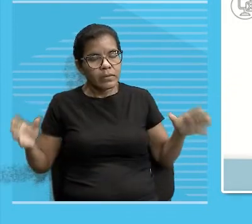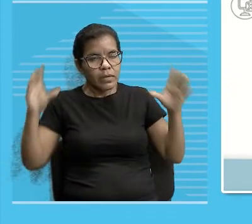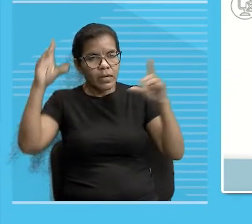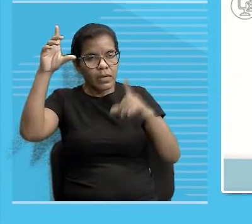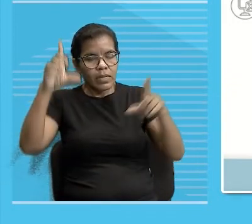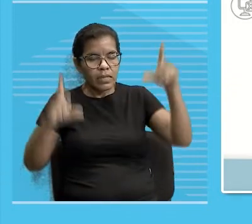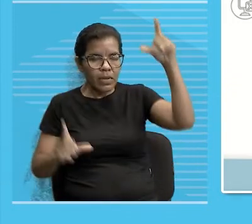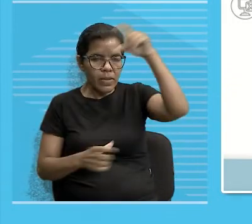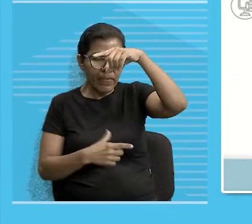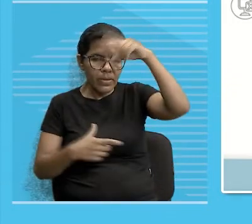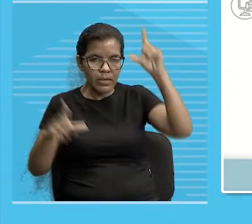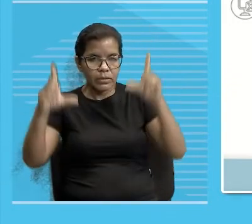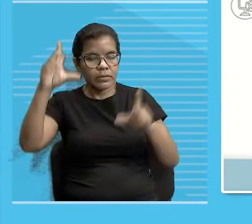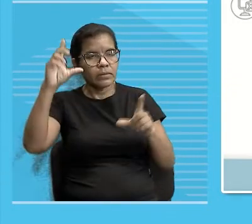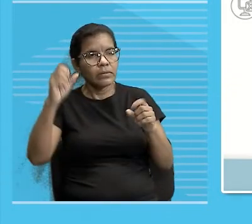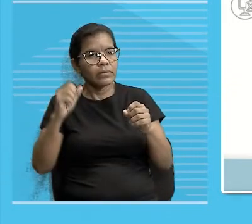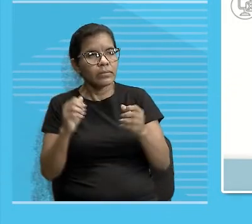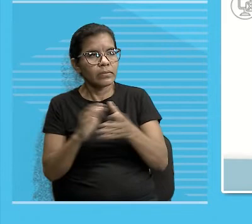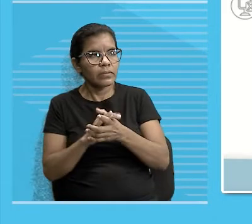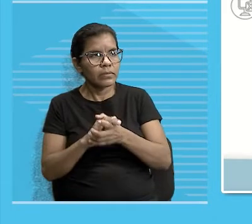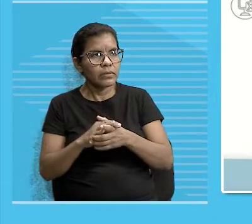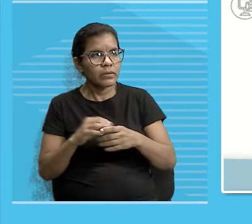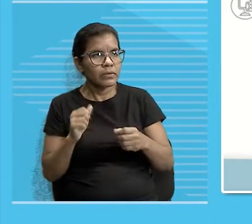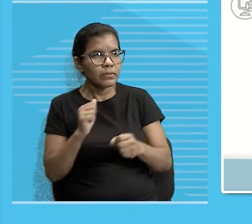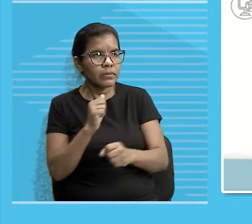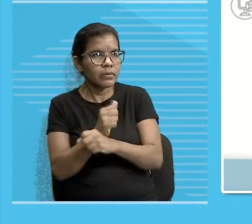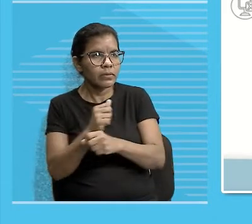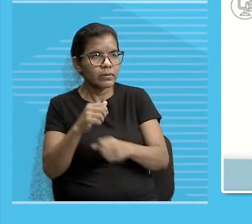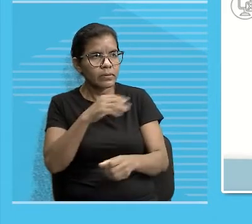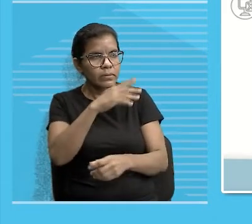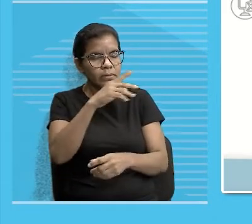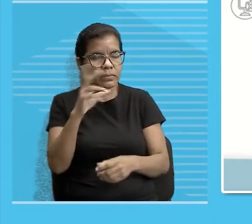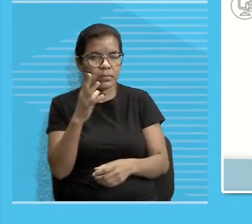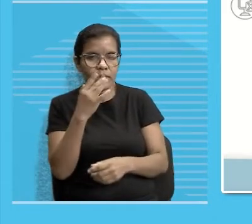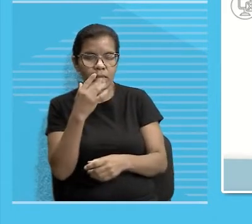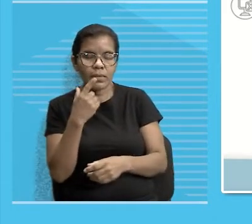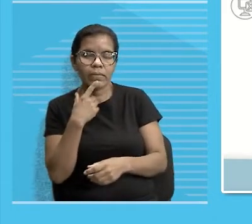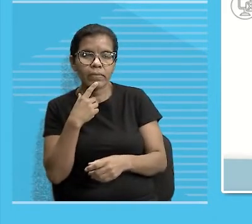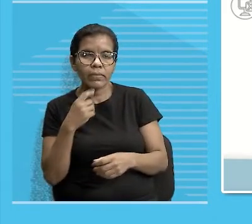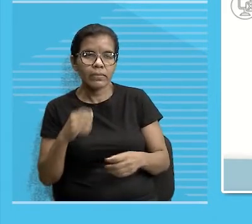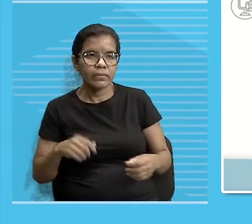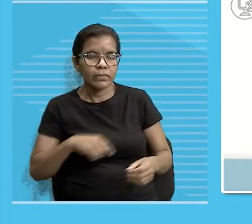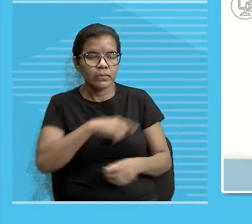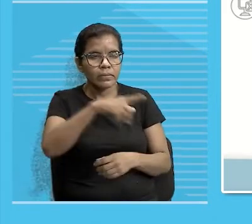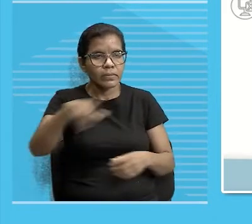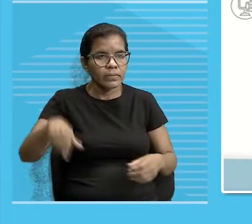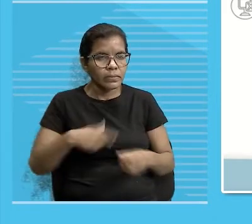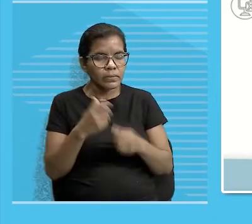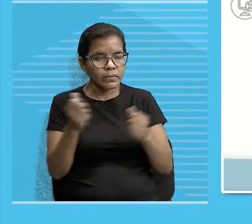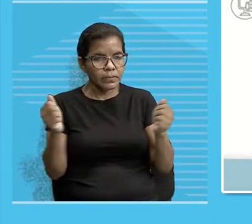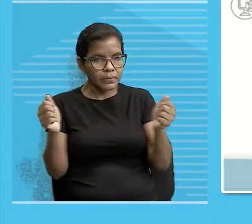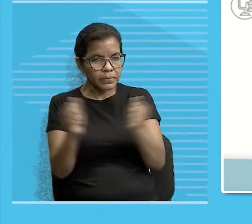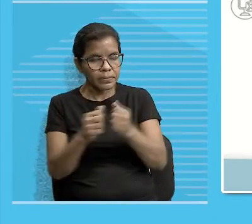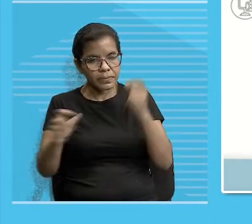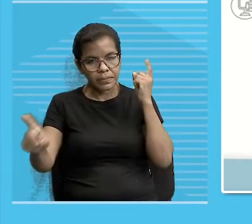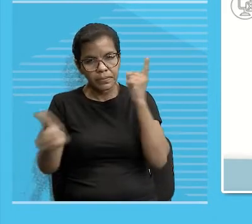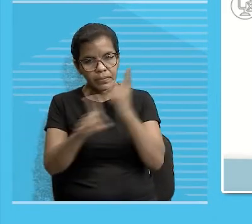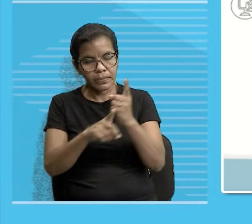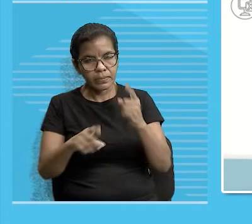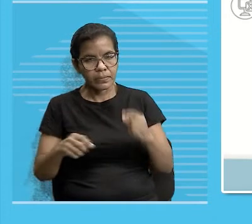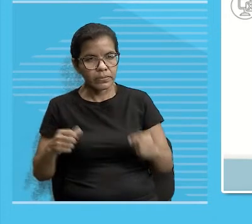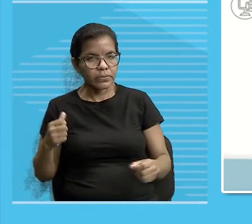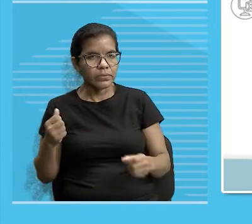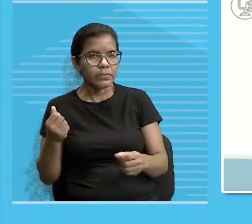como instantâneo, a instabilidade, ou as diagonais. Você vê que todos os personagens se encontram em